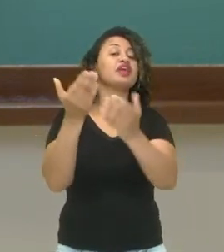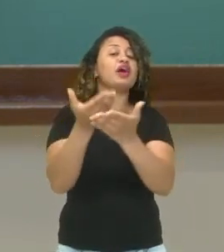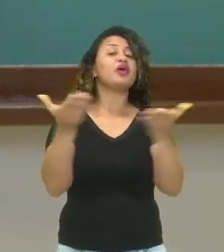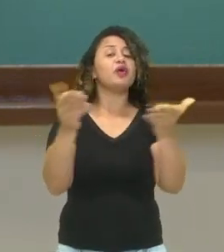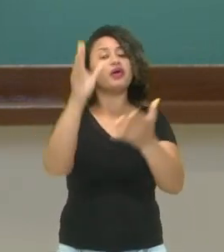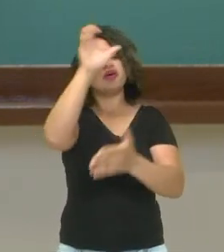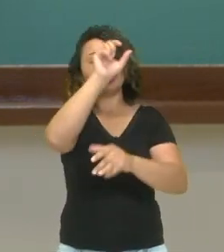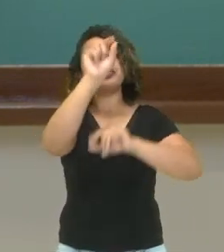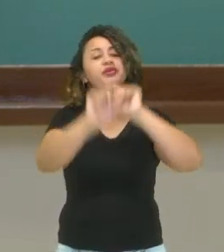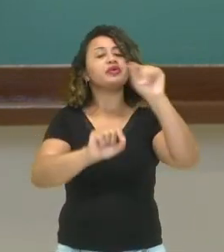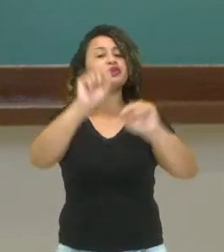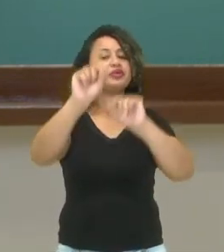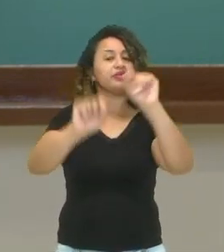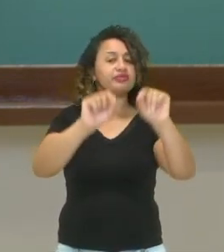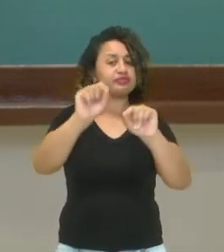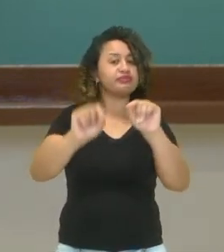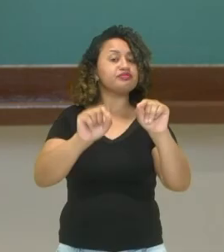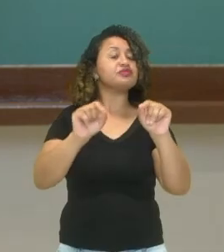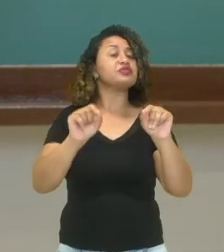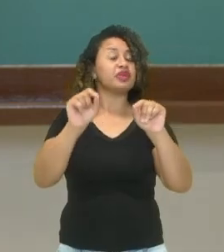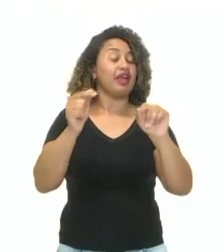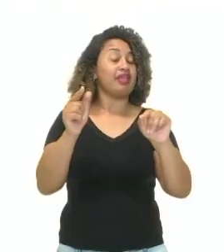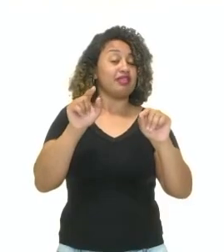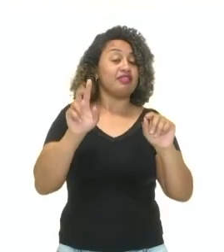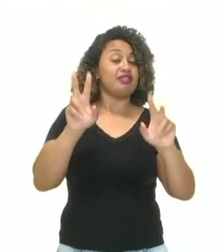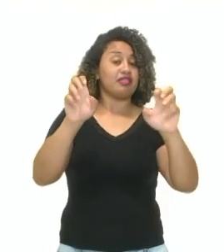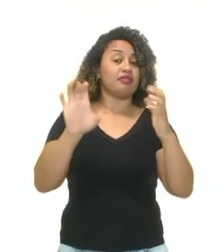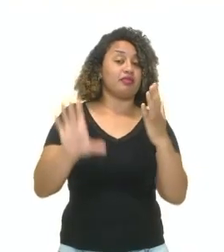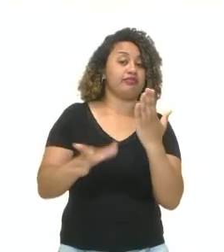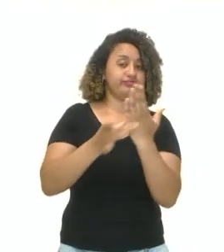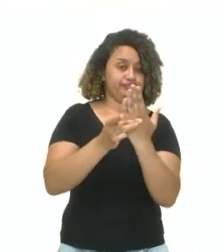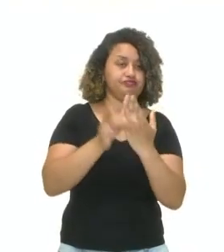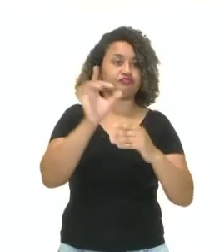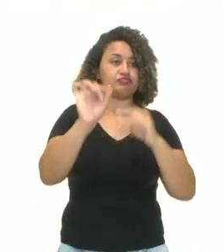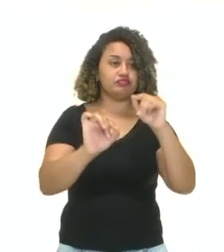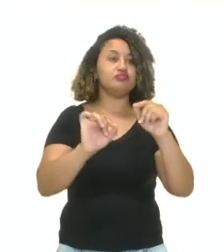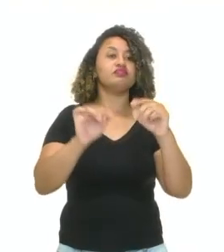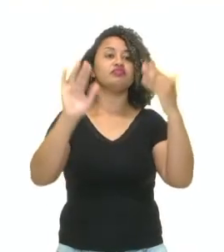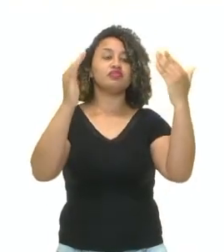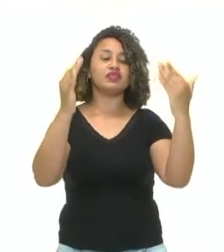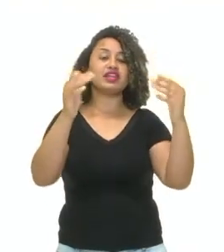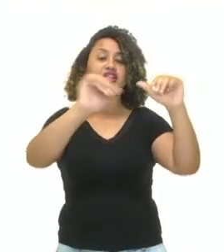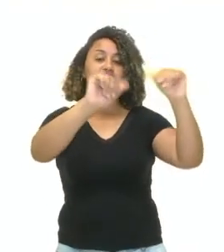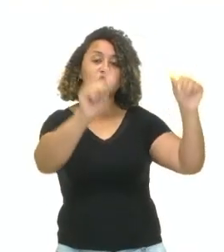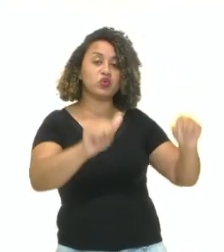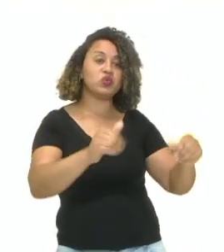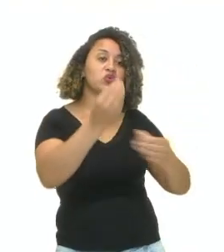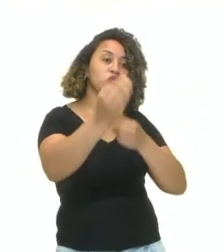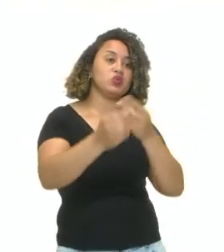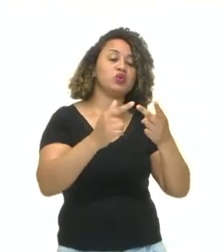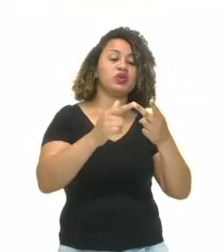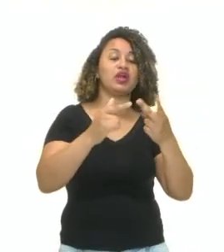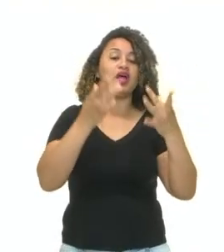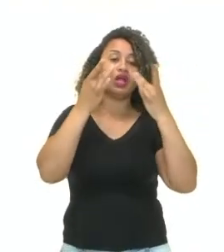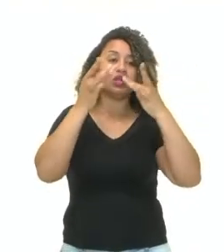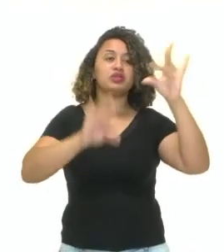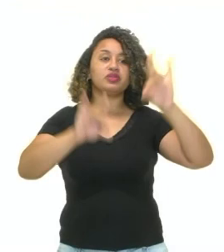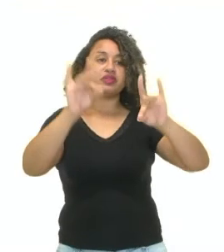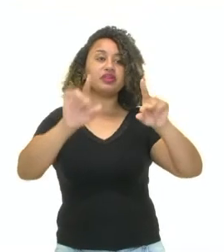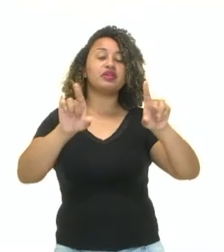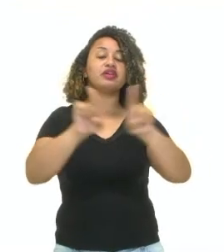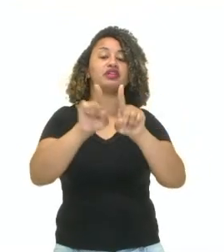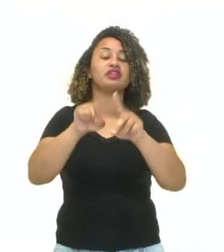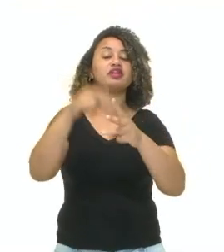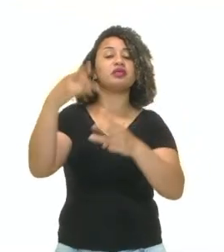nossa última aula sobre realismo? Analisamos o realismo na escultura, no teatro e a sua